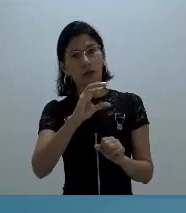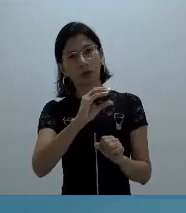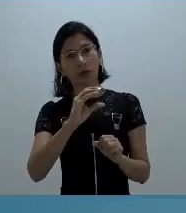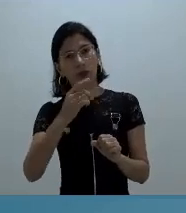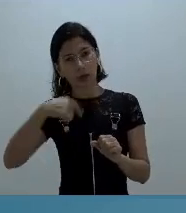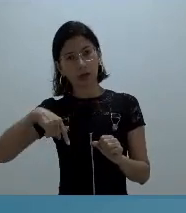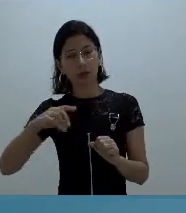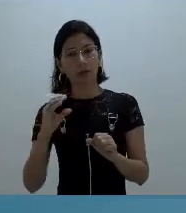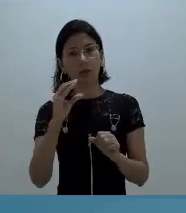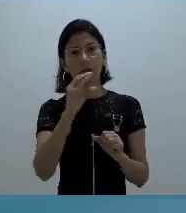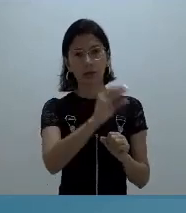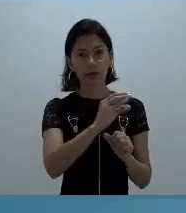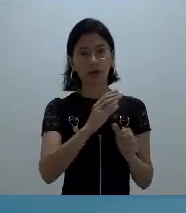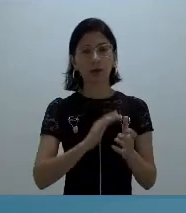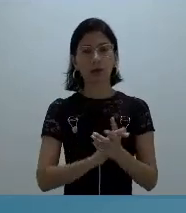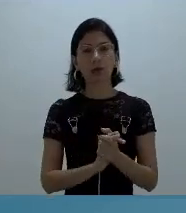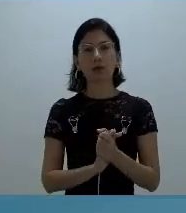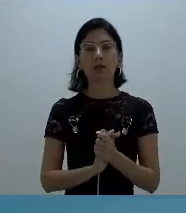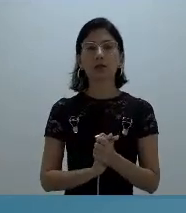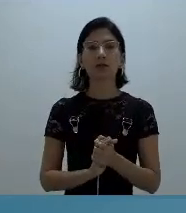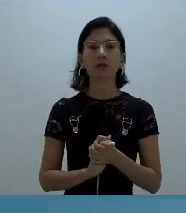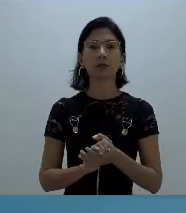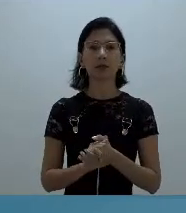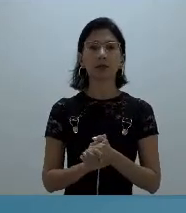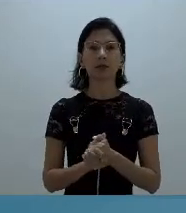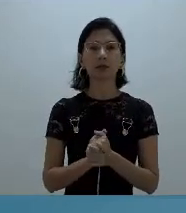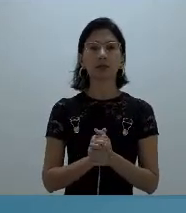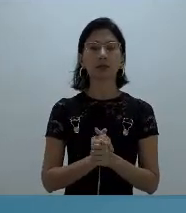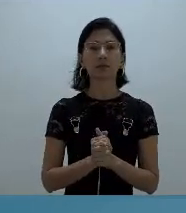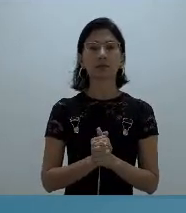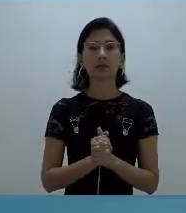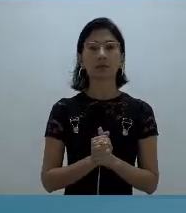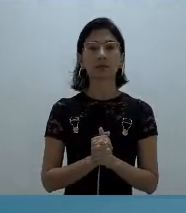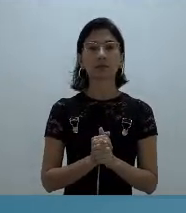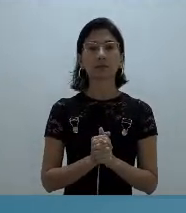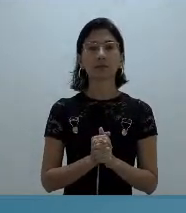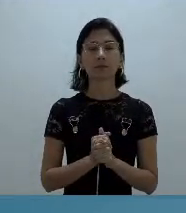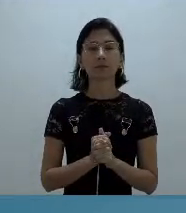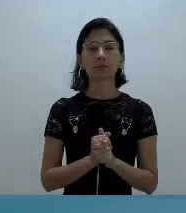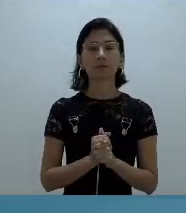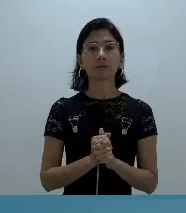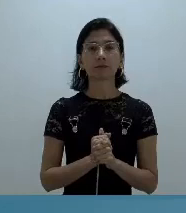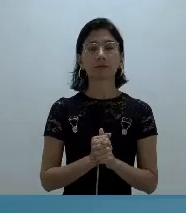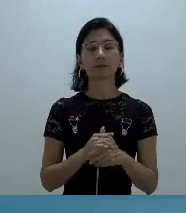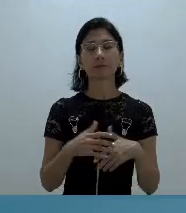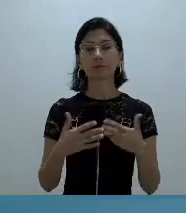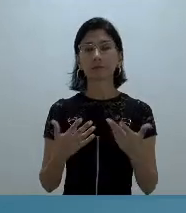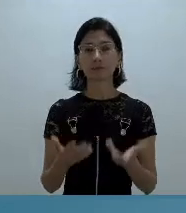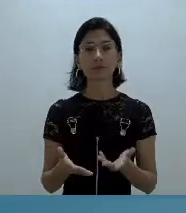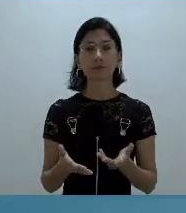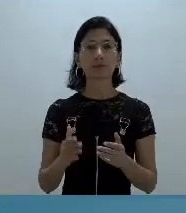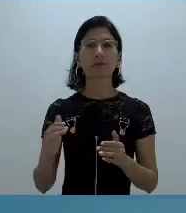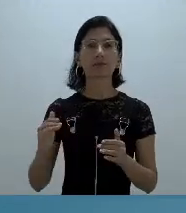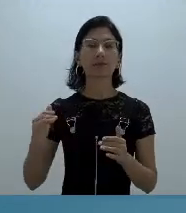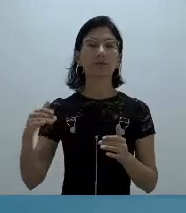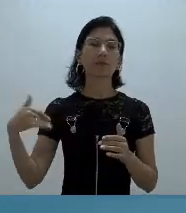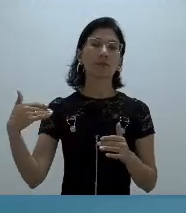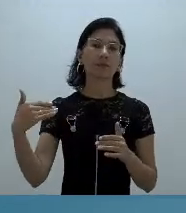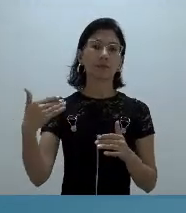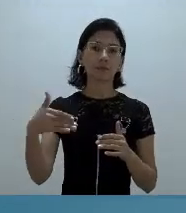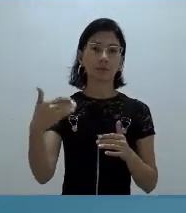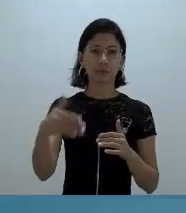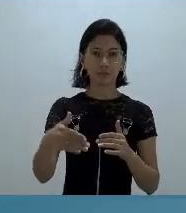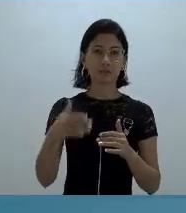reconhecendo a necessidade de realização de perícia contábil. Entretanto, por ocasião do julgamento do